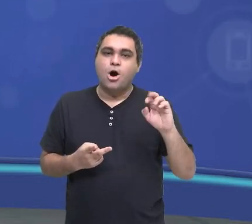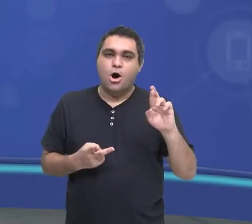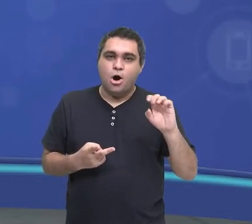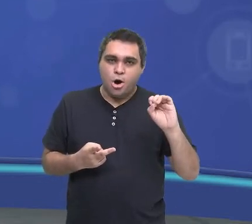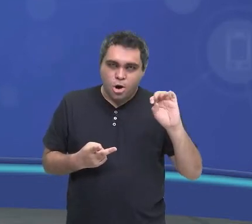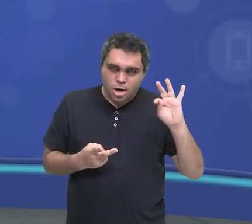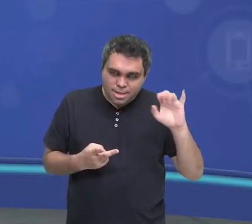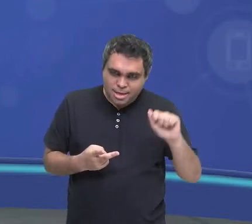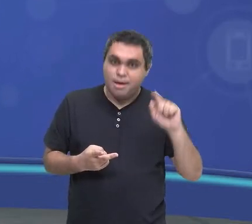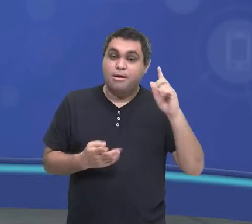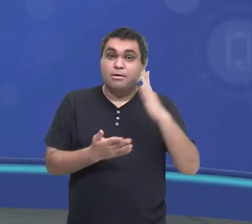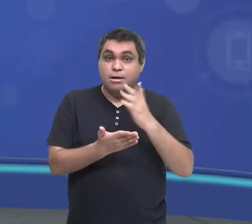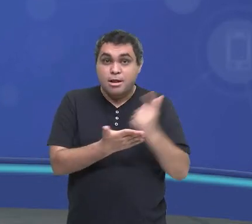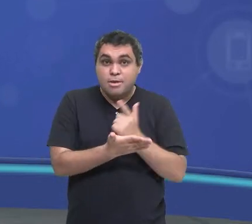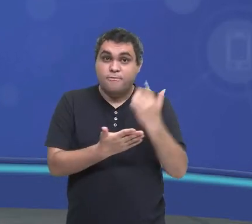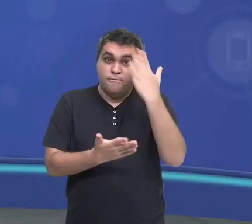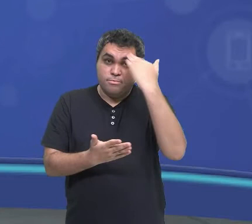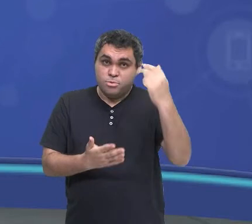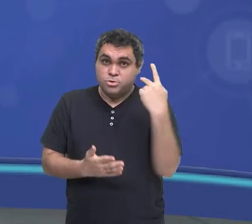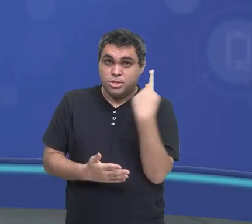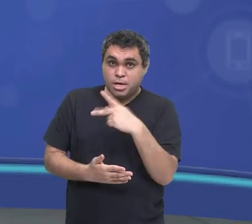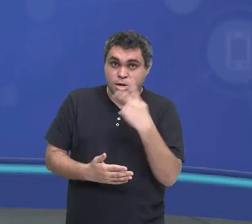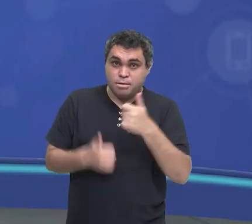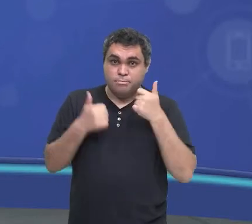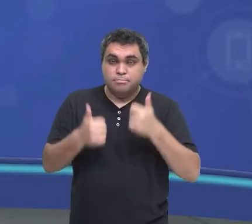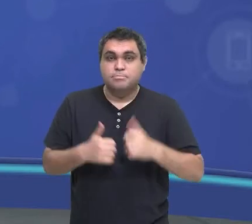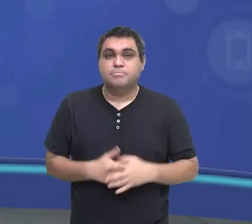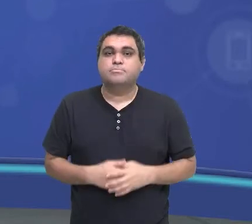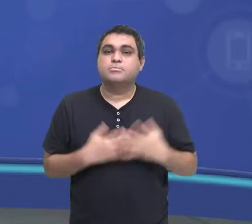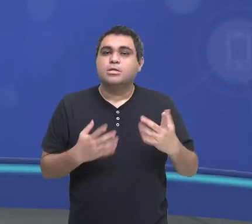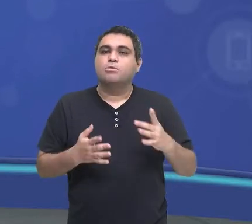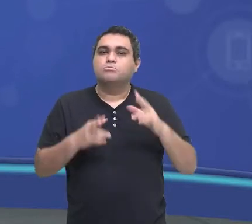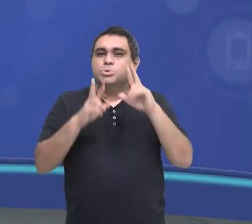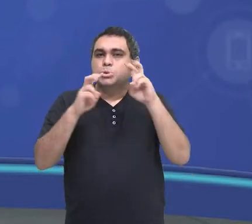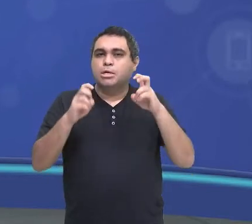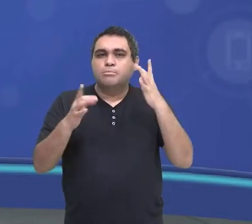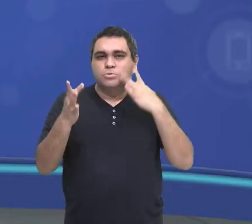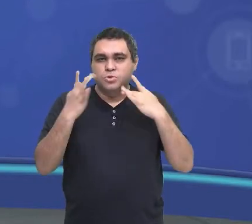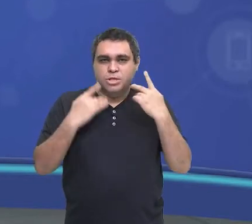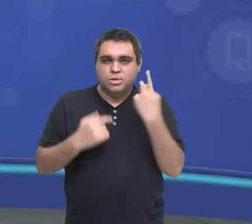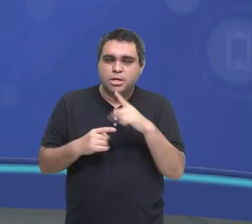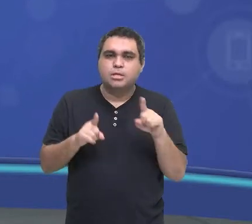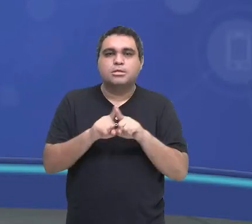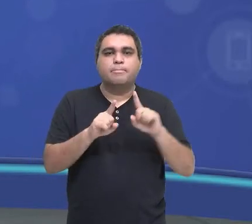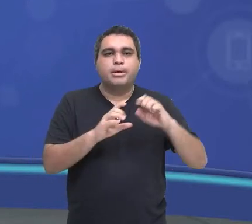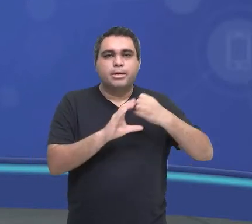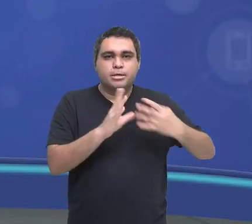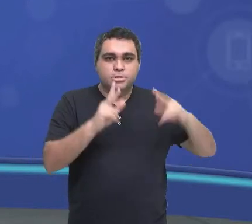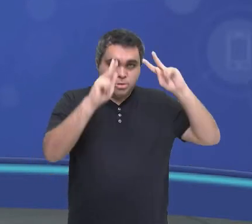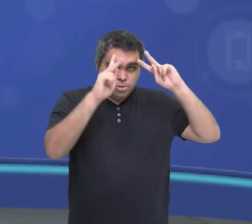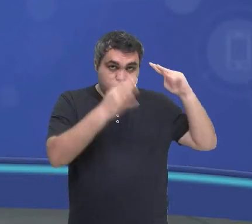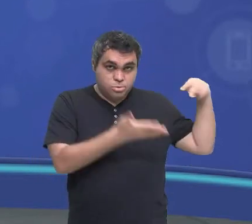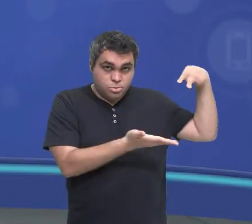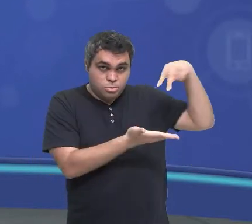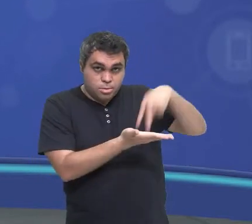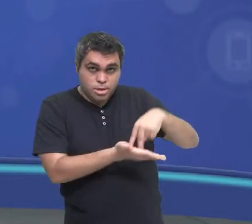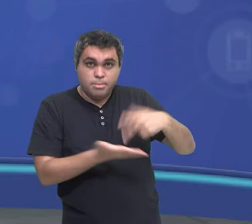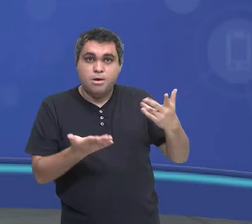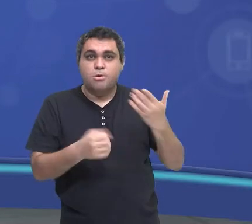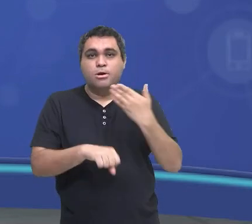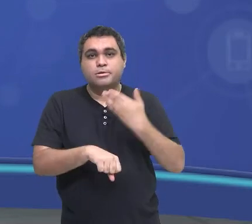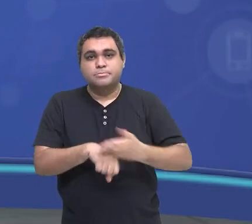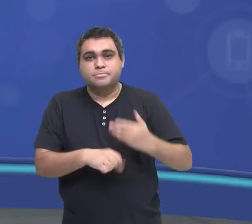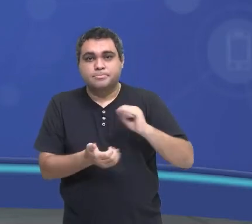sobre o teatro de Gil Vicente, falamos um pouco aí sobre característica do humanismo e agora nós vamos praticar. Vamos à